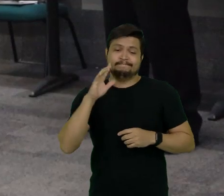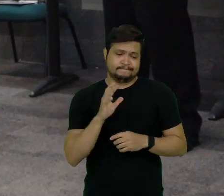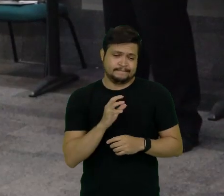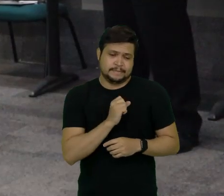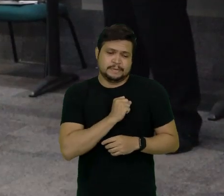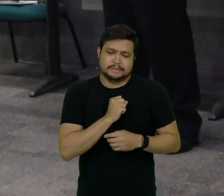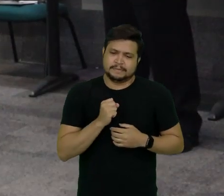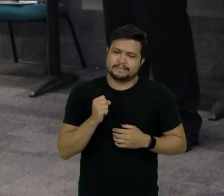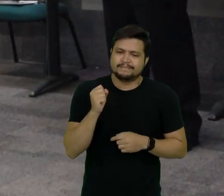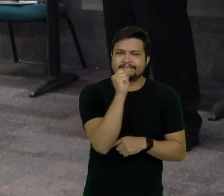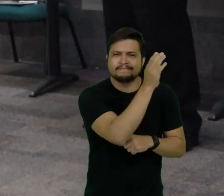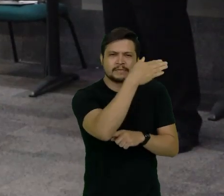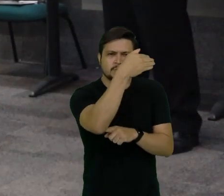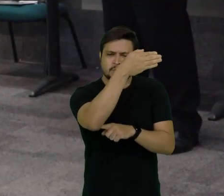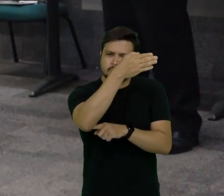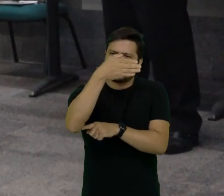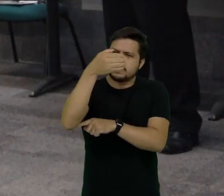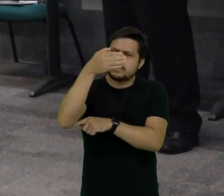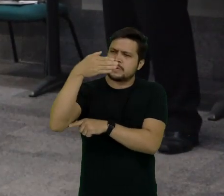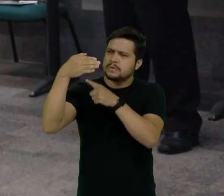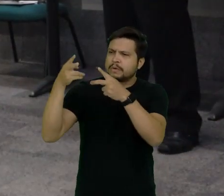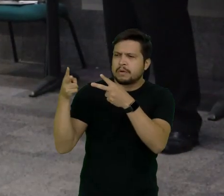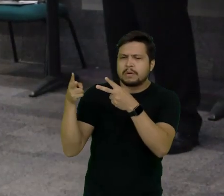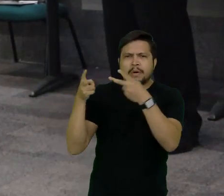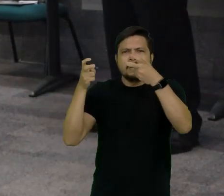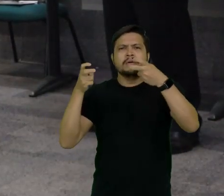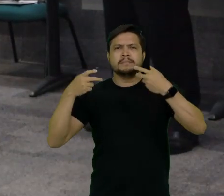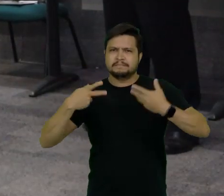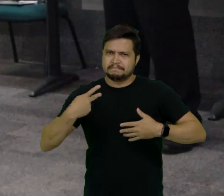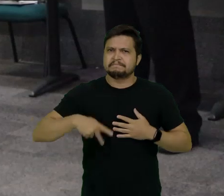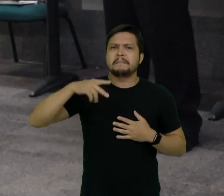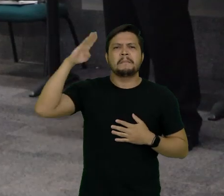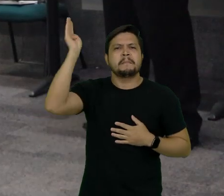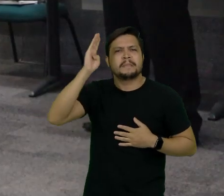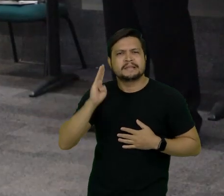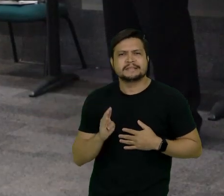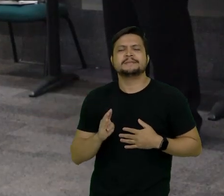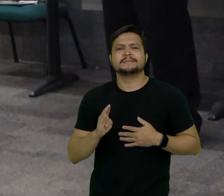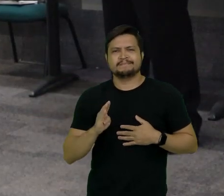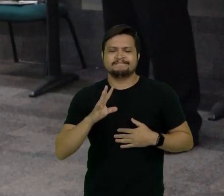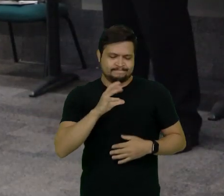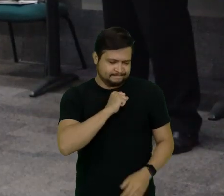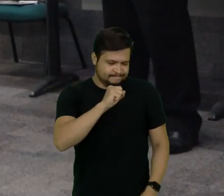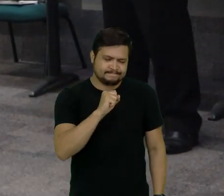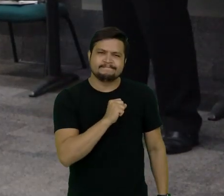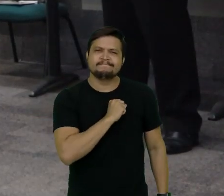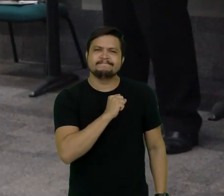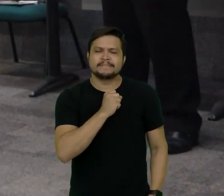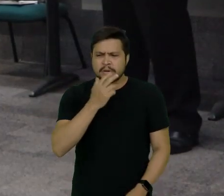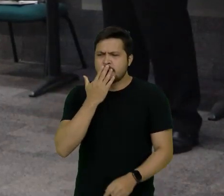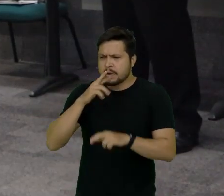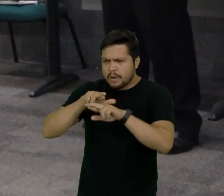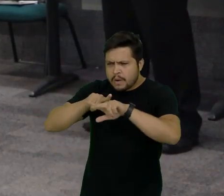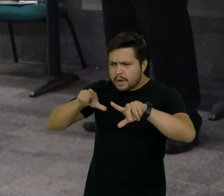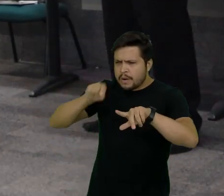Brasil, democrata, seja assim, na carona sempre estrelado, bendito